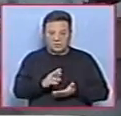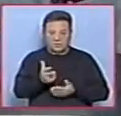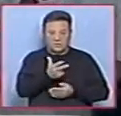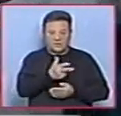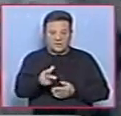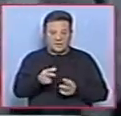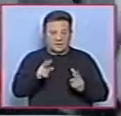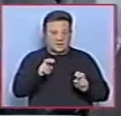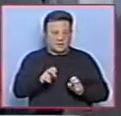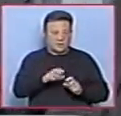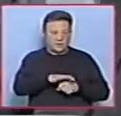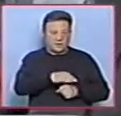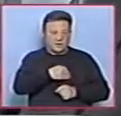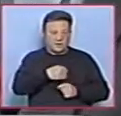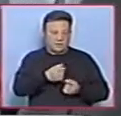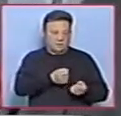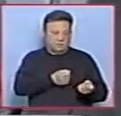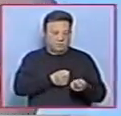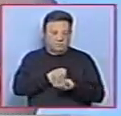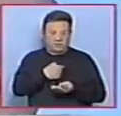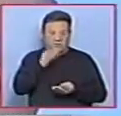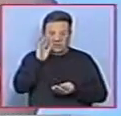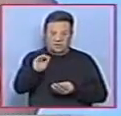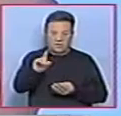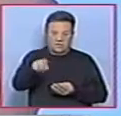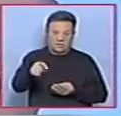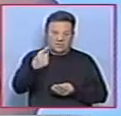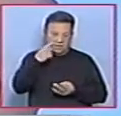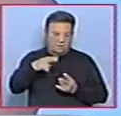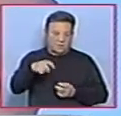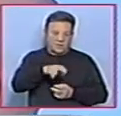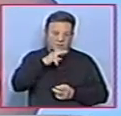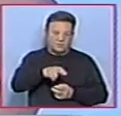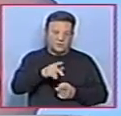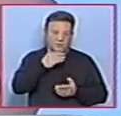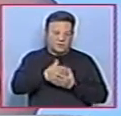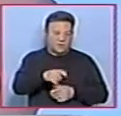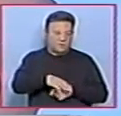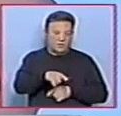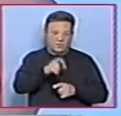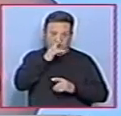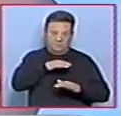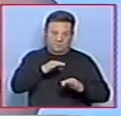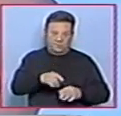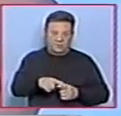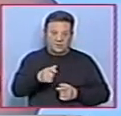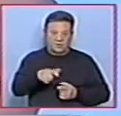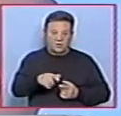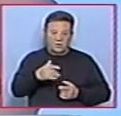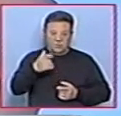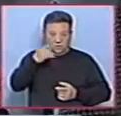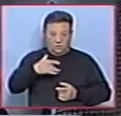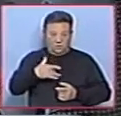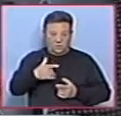casos clínicos com os quais vos desafiamos também a encontrar a solução para estabilizar o paciente. O Body Interact é